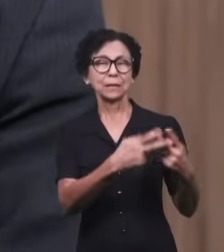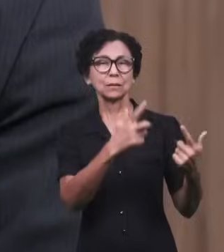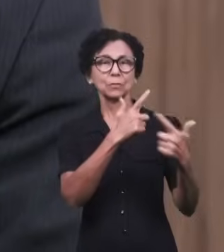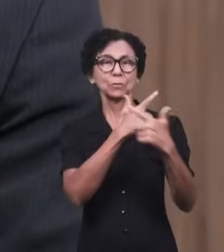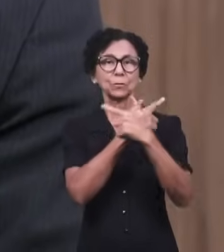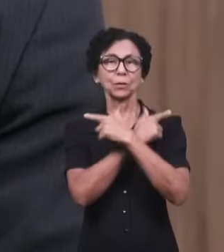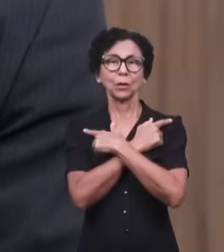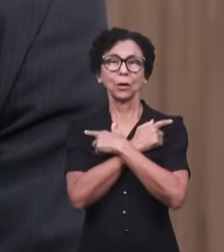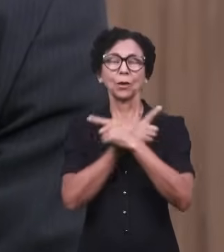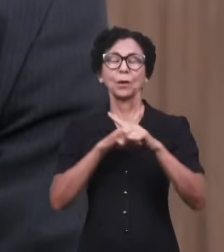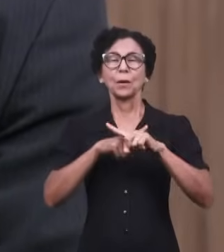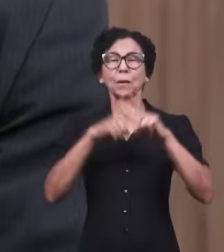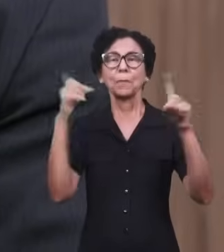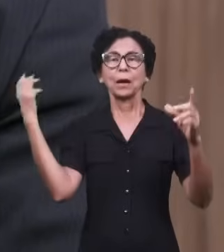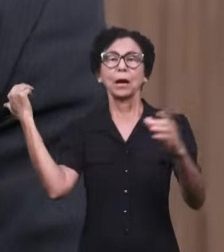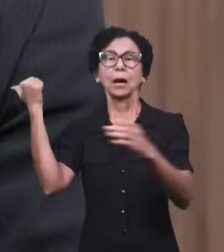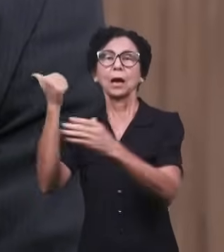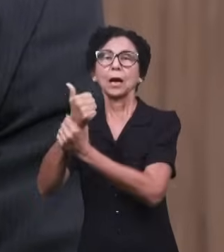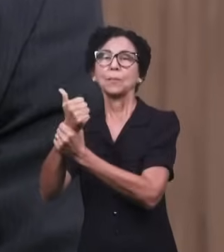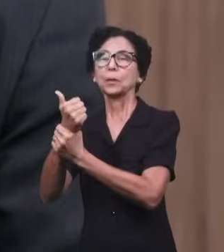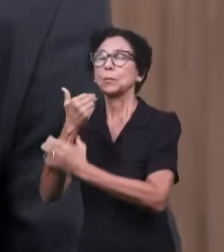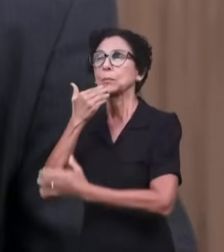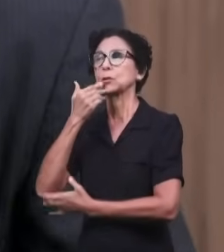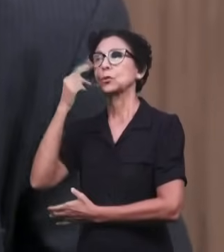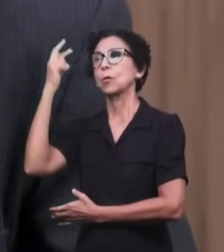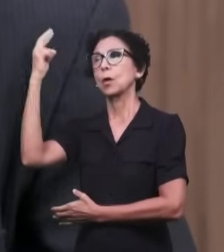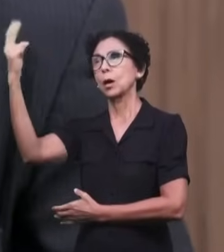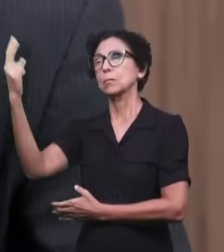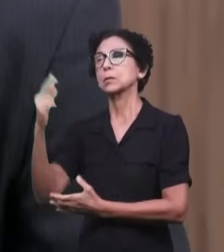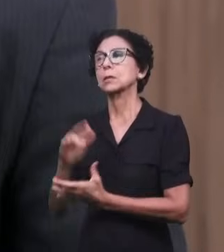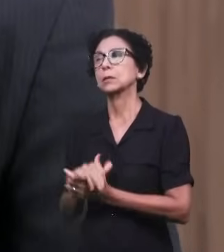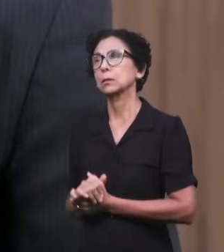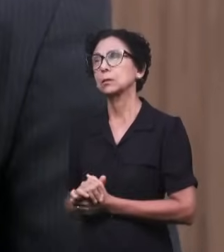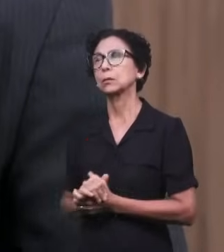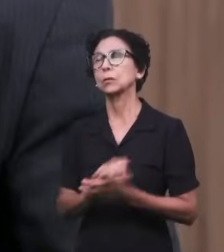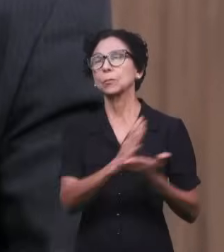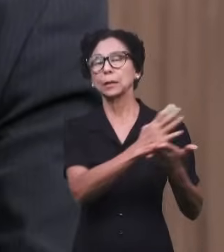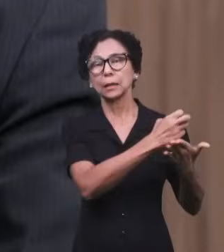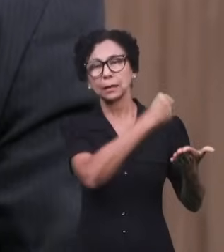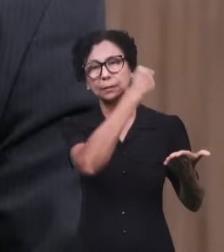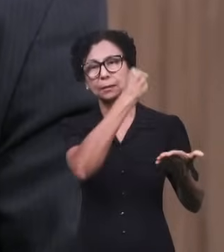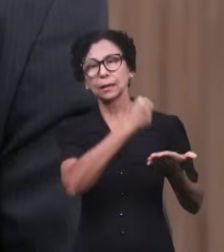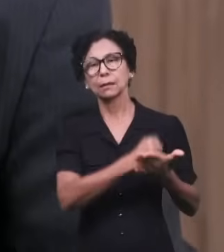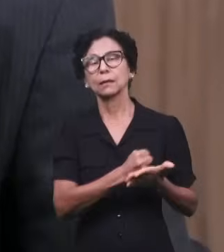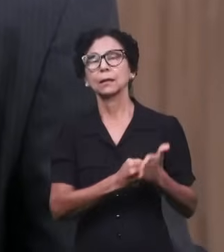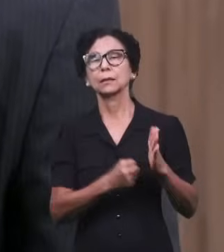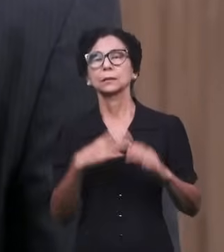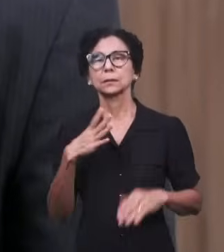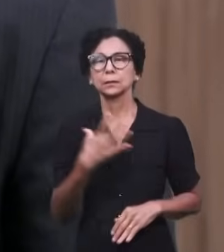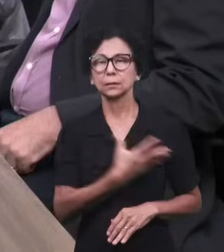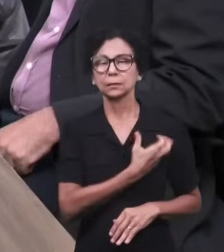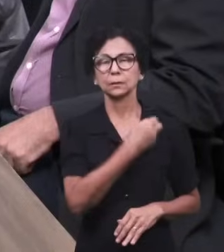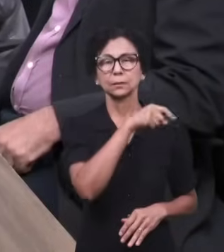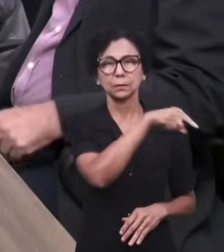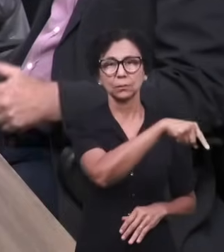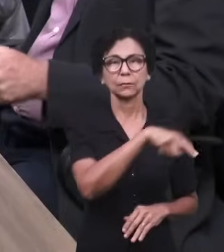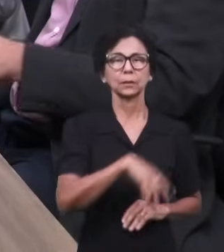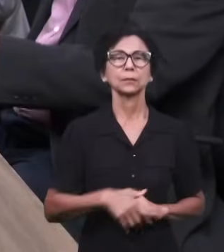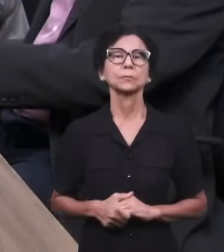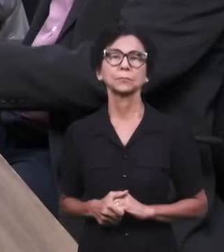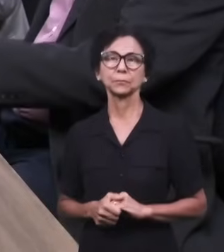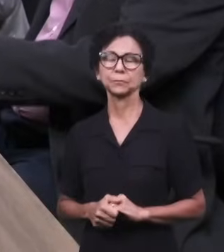foi resgatado e foi trazido de volta para sua casa com tudo aquilo que ele tinha. E é